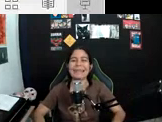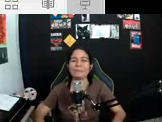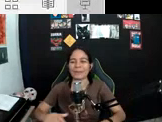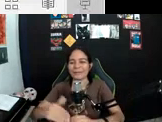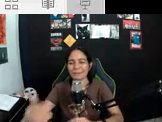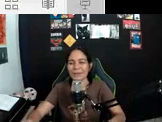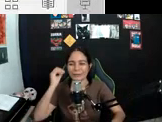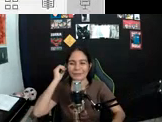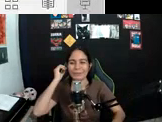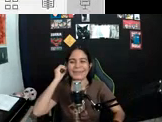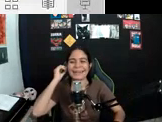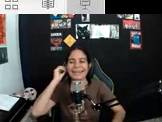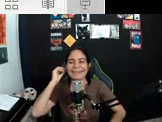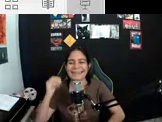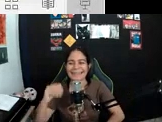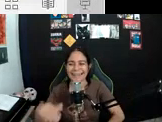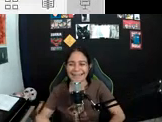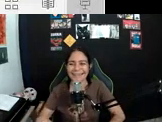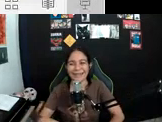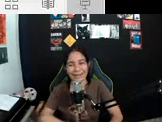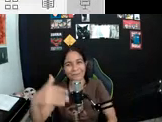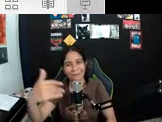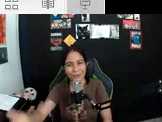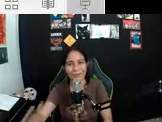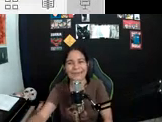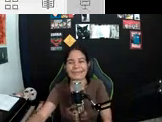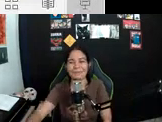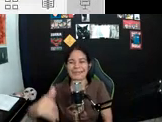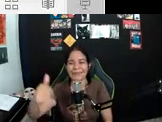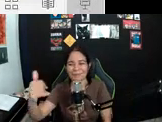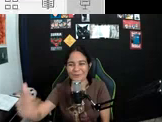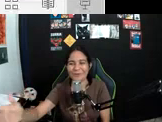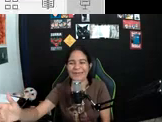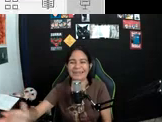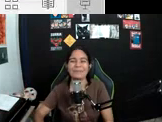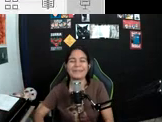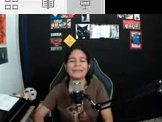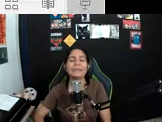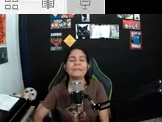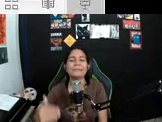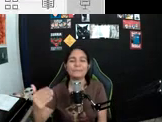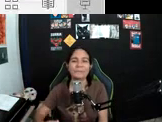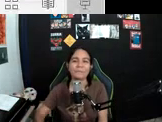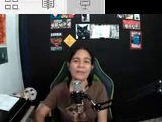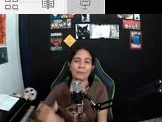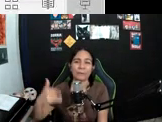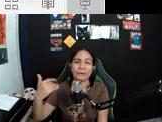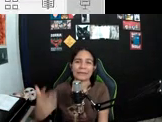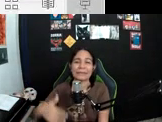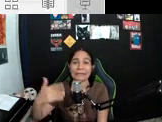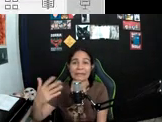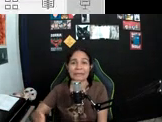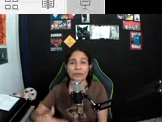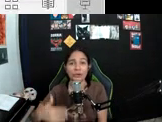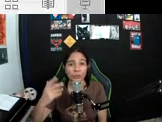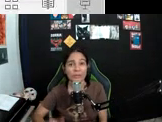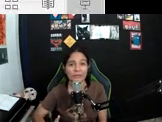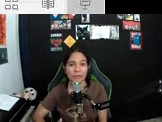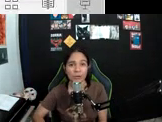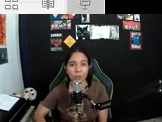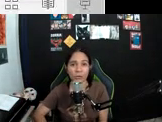amanhã ainda, mas pela proximidade, né? Não é bom a semana, é bom final de semana. Aproveitem,